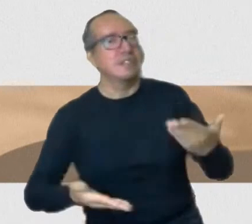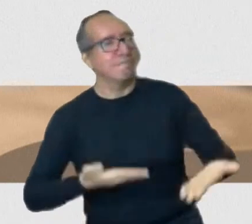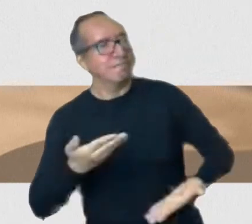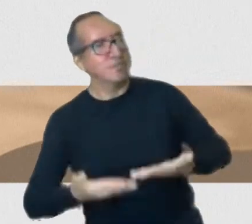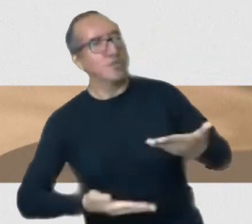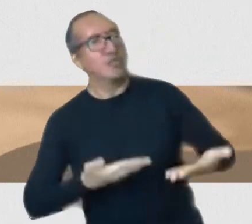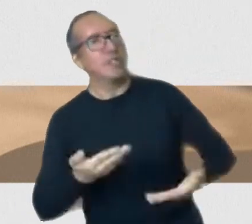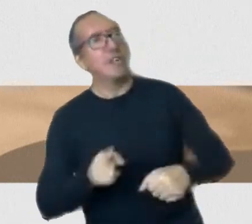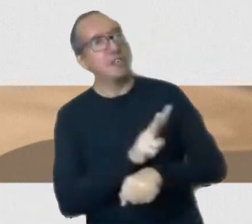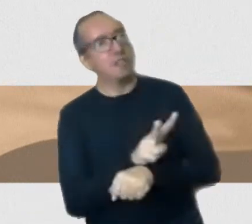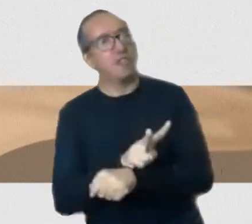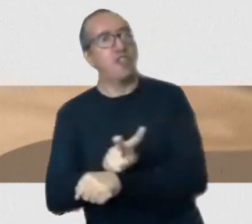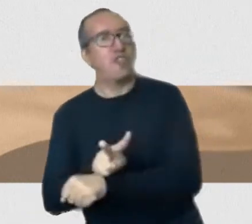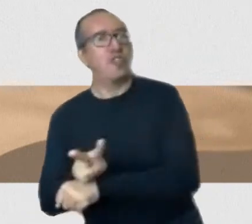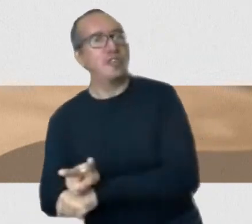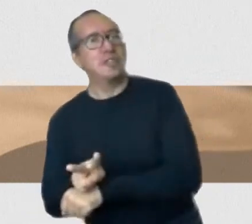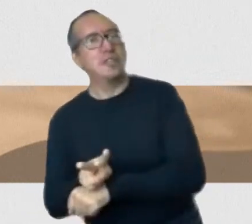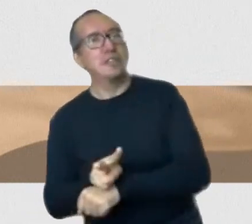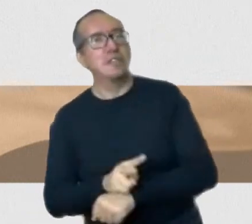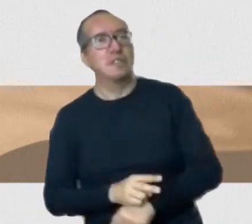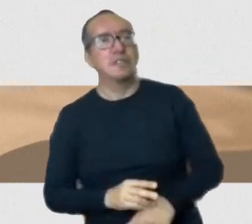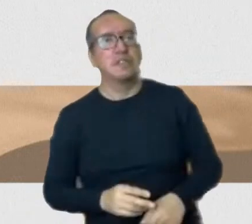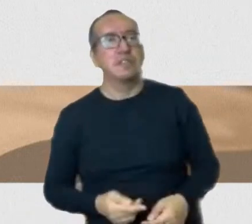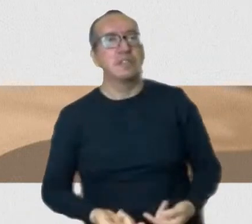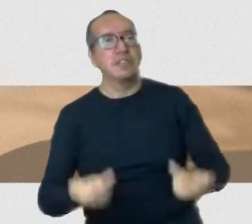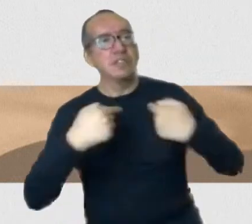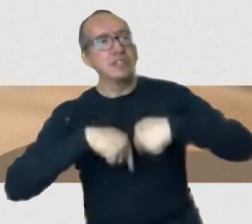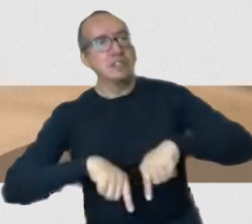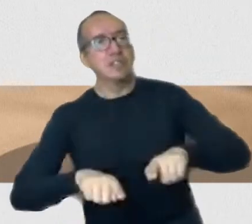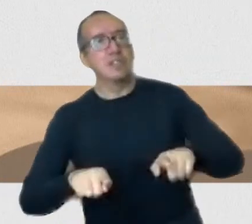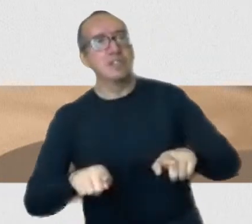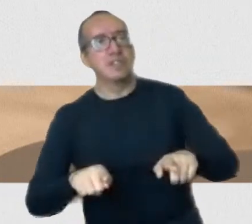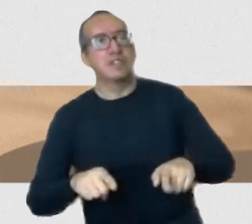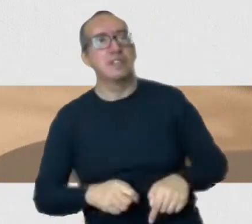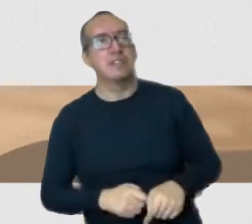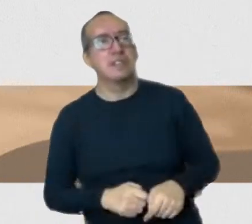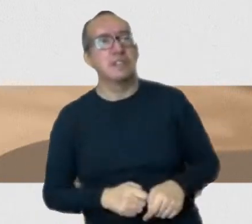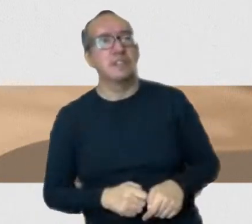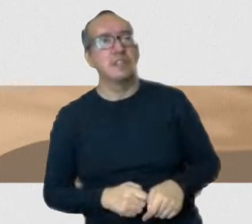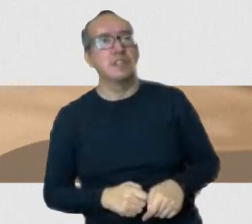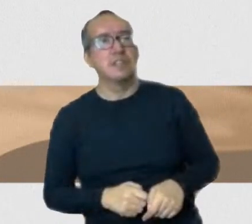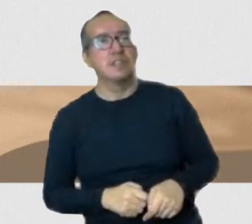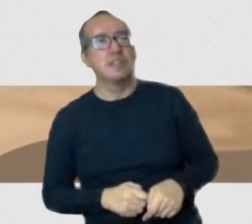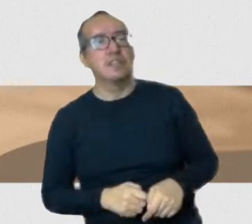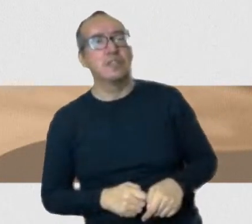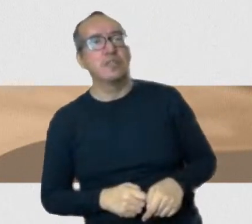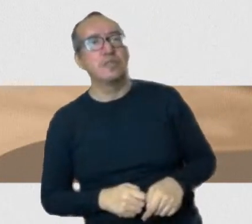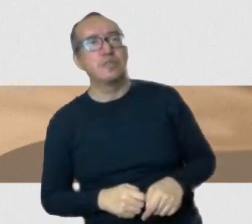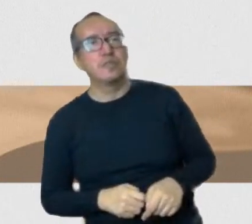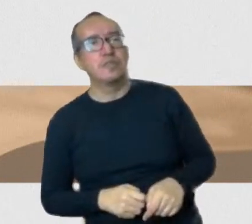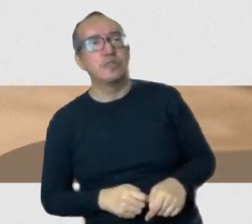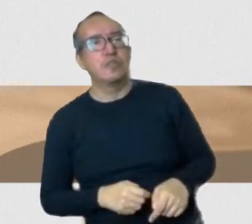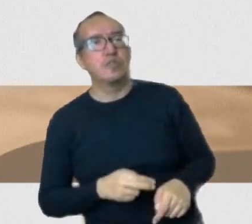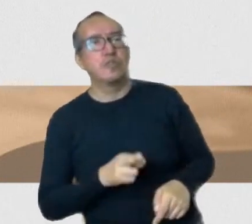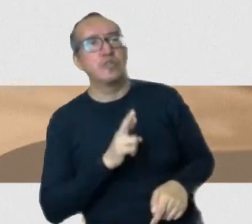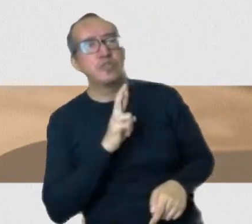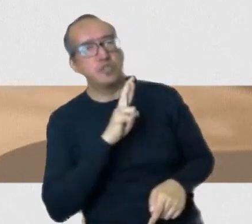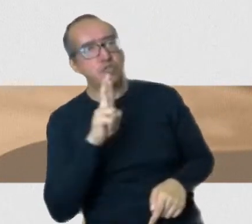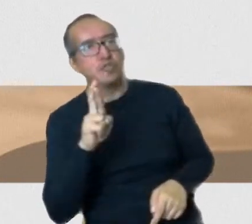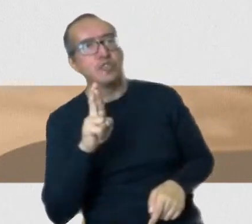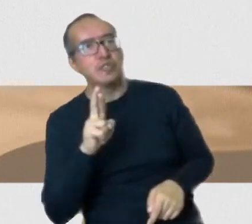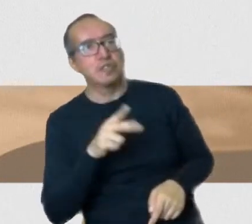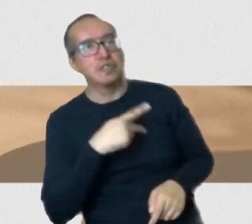visitaram. Então os justos lhe responderão, detalhe, com alegria em seus